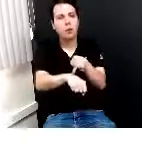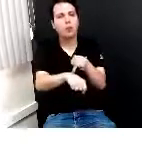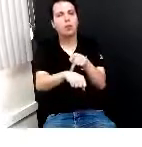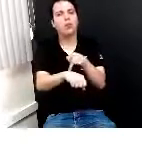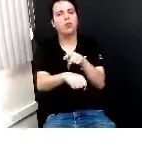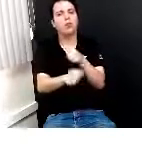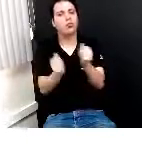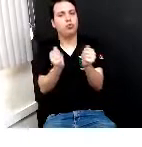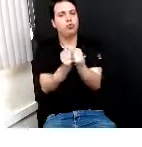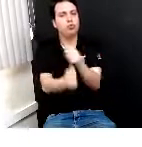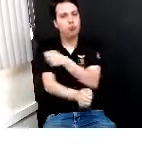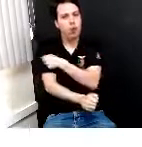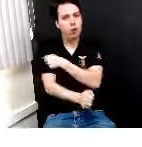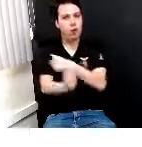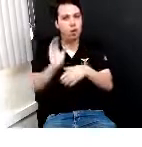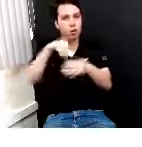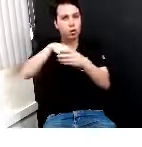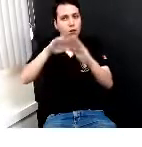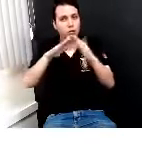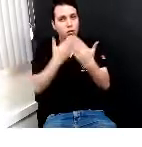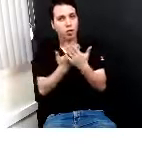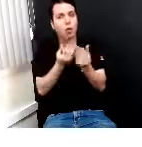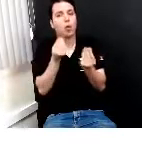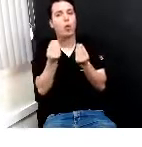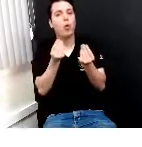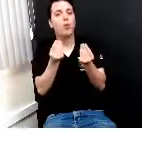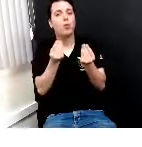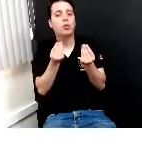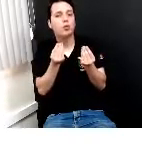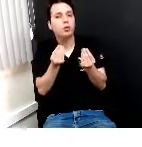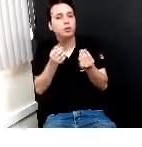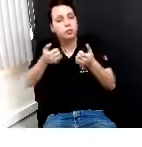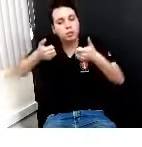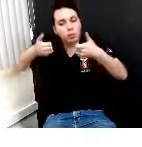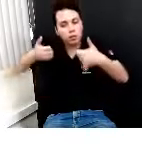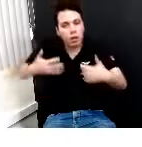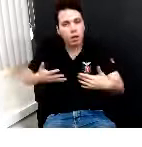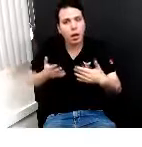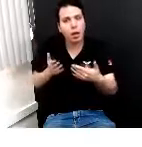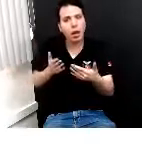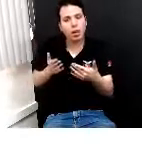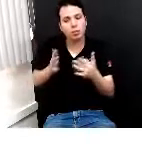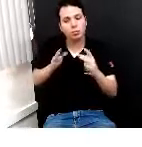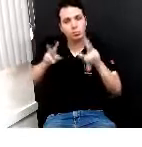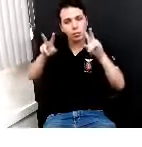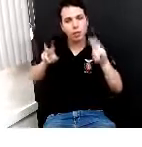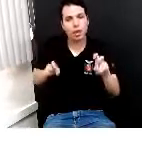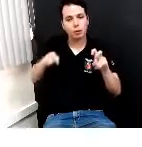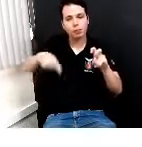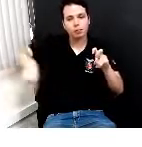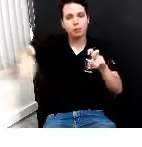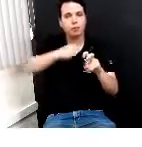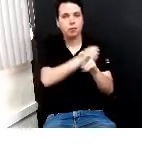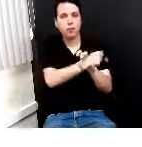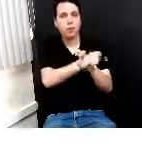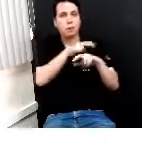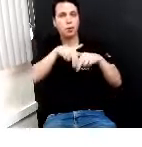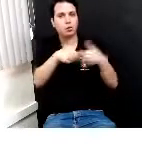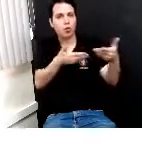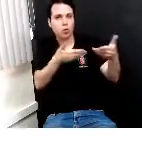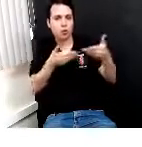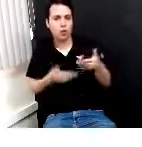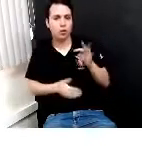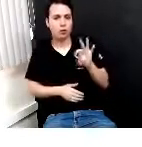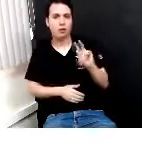estudante em sala de aula, poderia abordar essa temática com o nosso estudante, né, com os nossos estudantes. Para isso, eu convido aqui o Thiago, né,